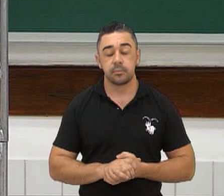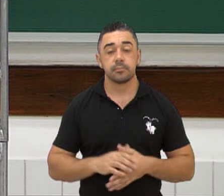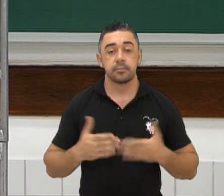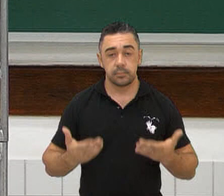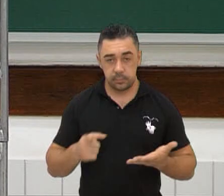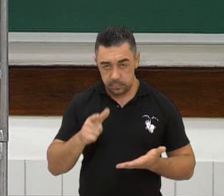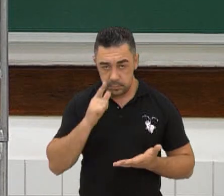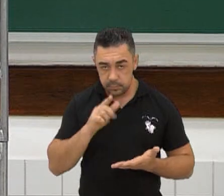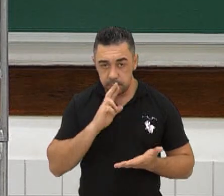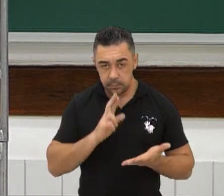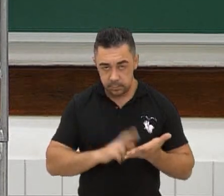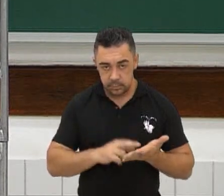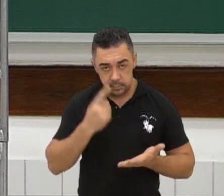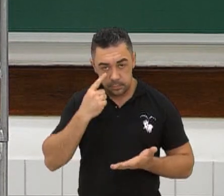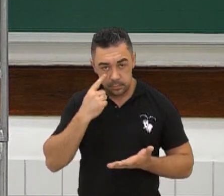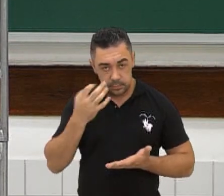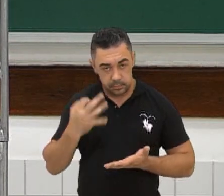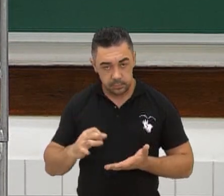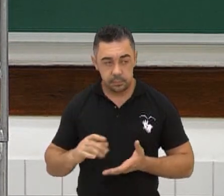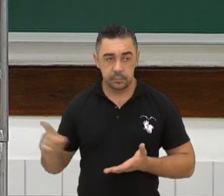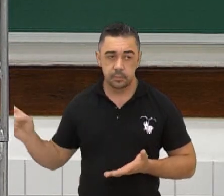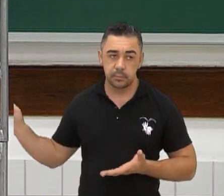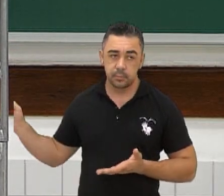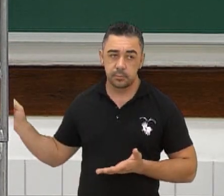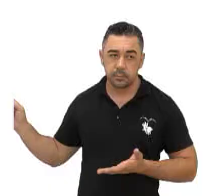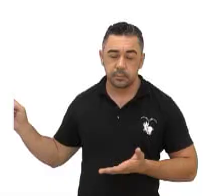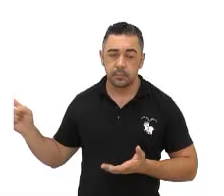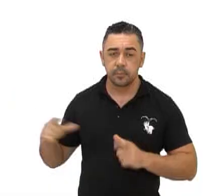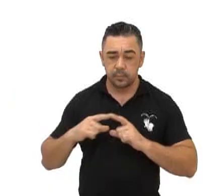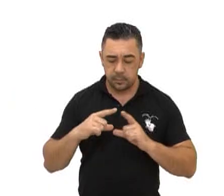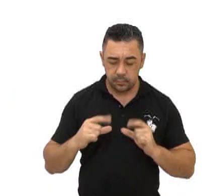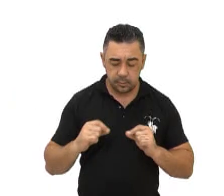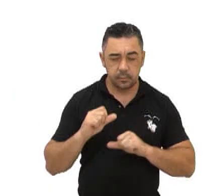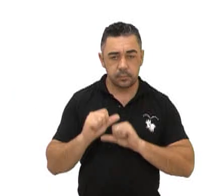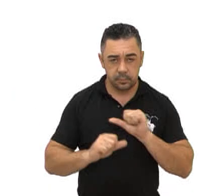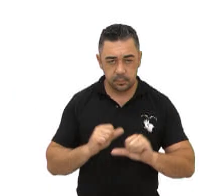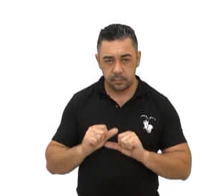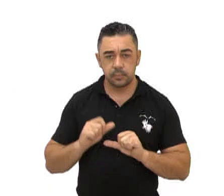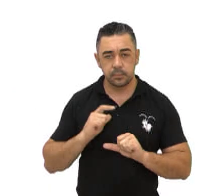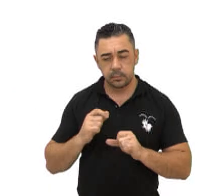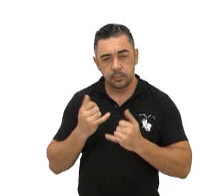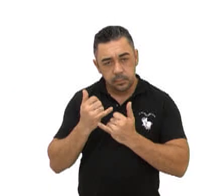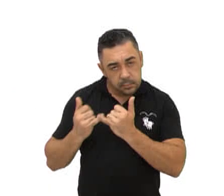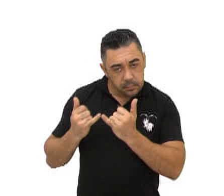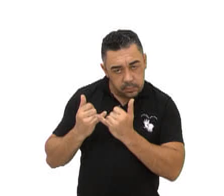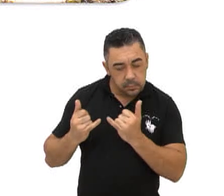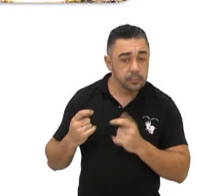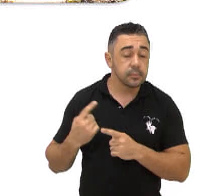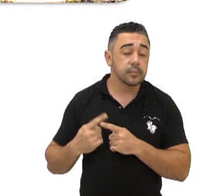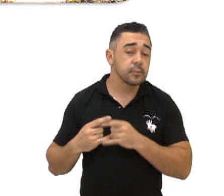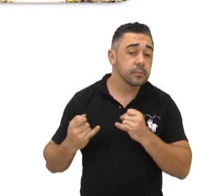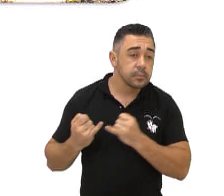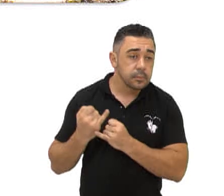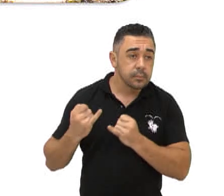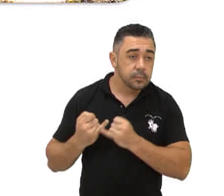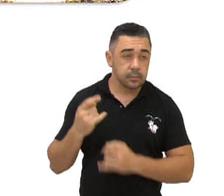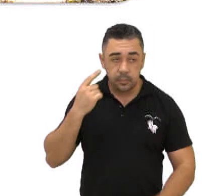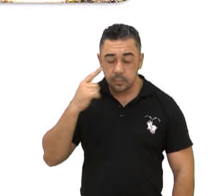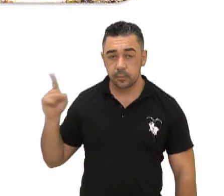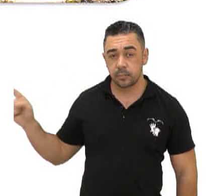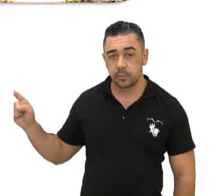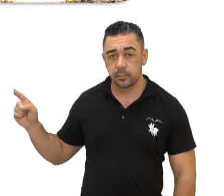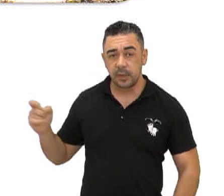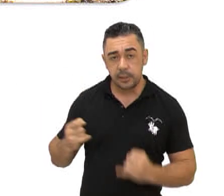E aí, conseguiu responder? Vamos ver se você acertou? Aqui, ó, folhas modificadas em espinhos. Por quê? Porque os espinhos,